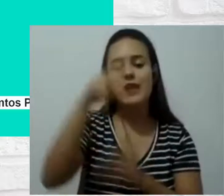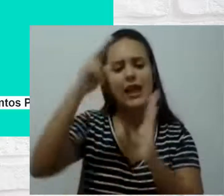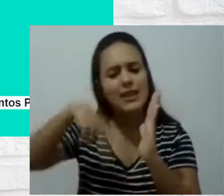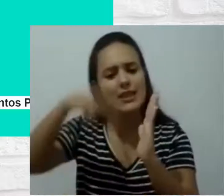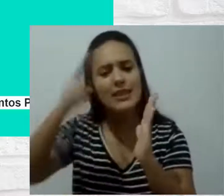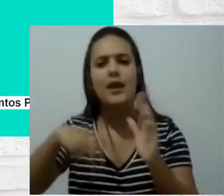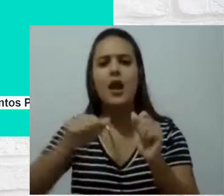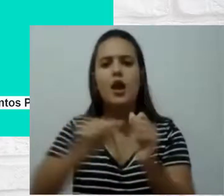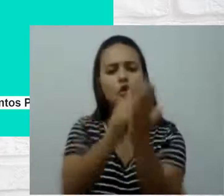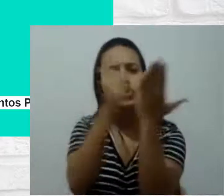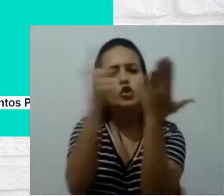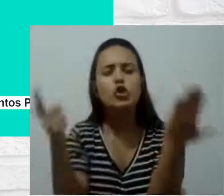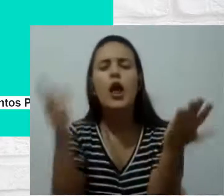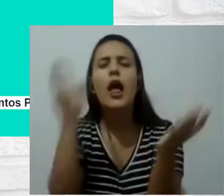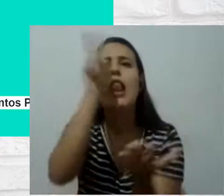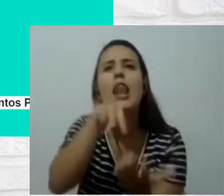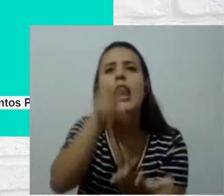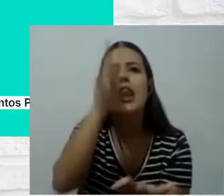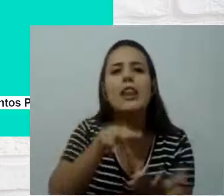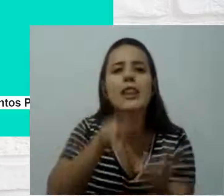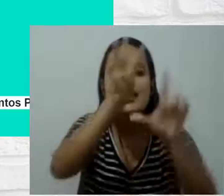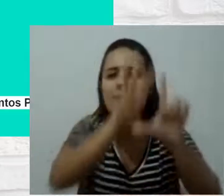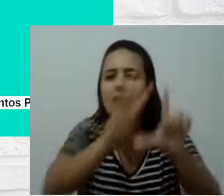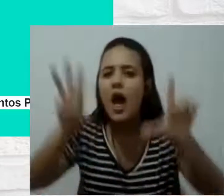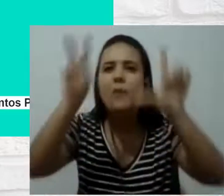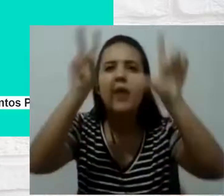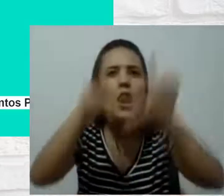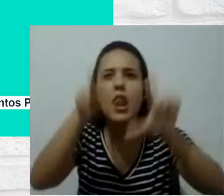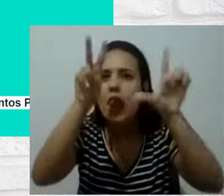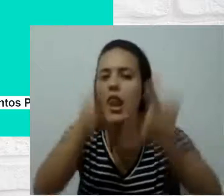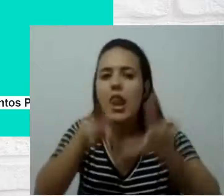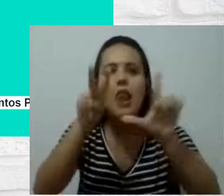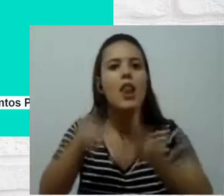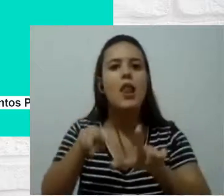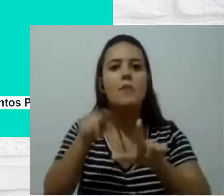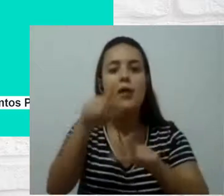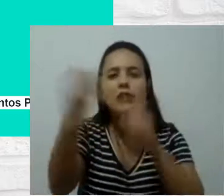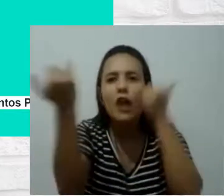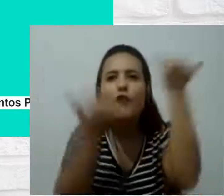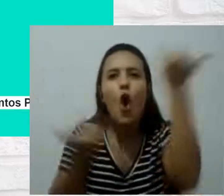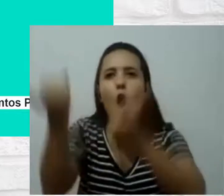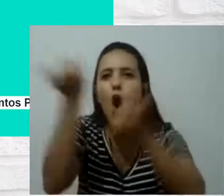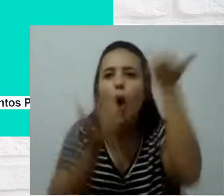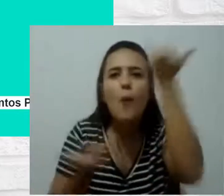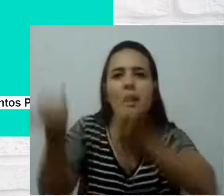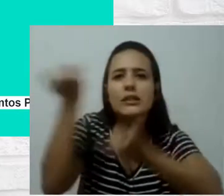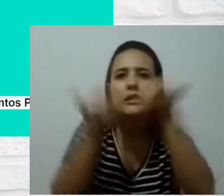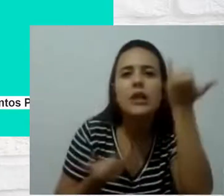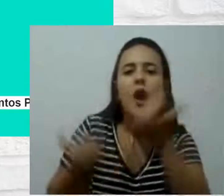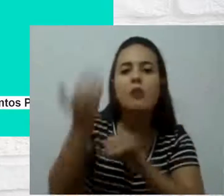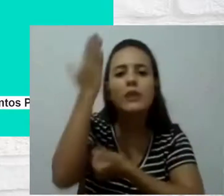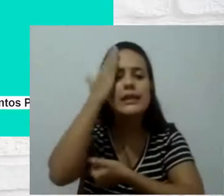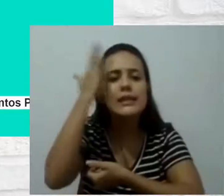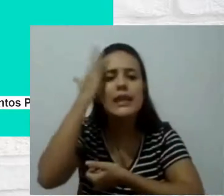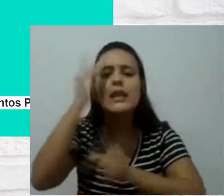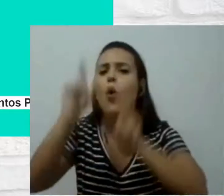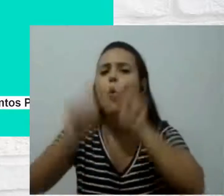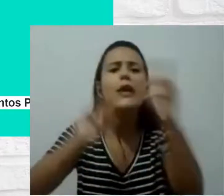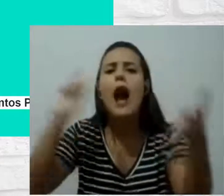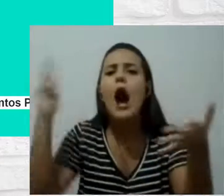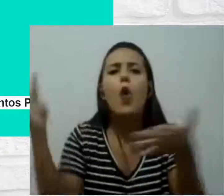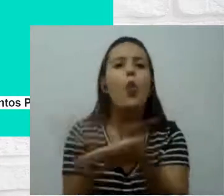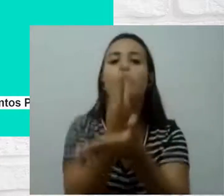você sempre estar lendo notícias, abre o jornal, lê alguma coisa, até